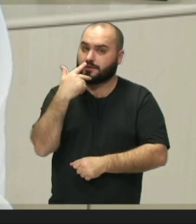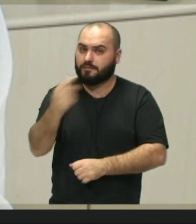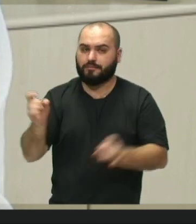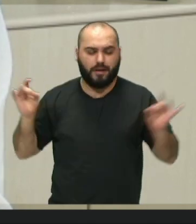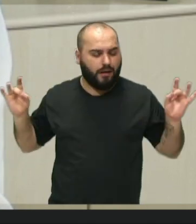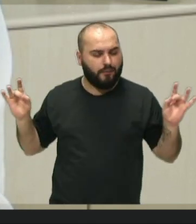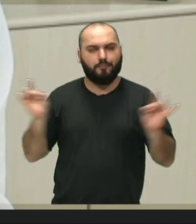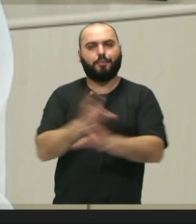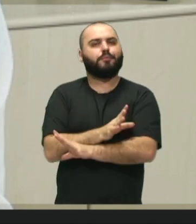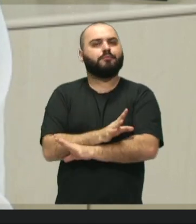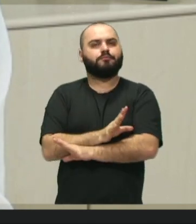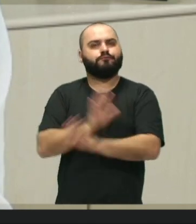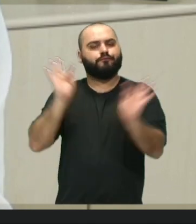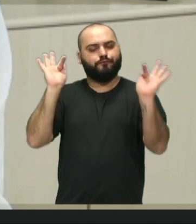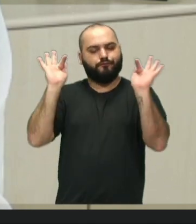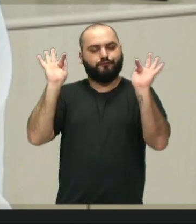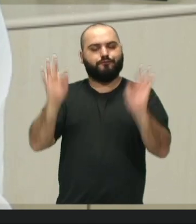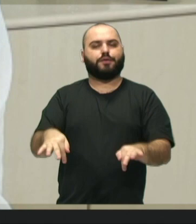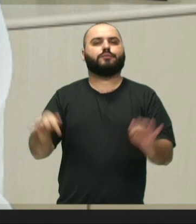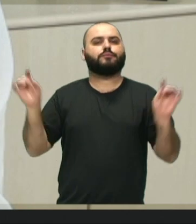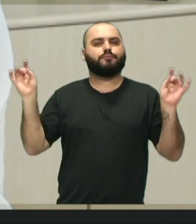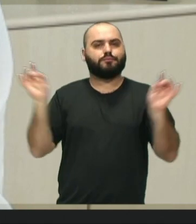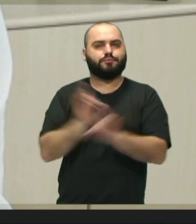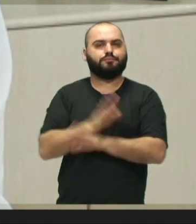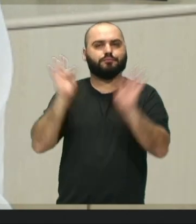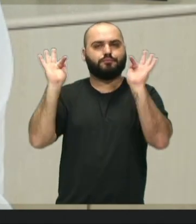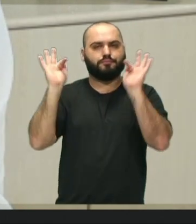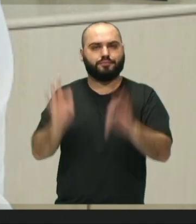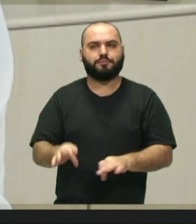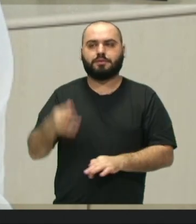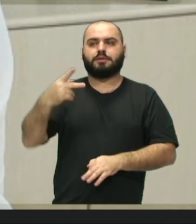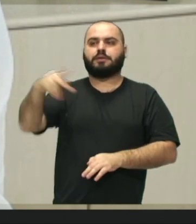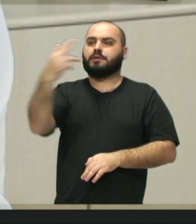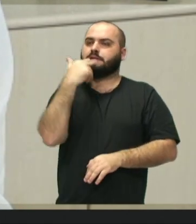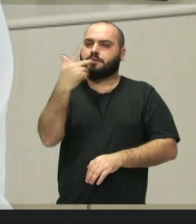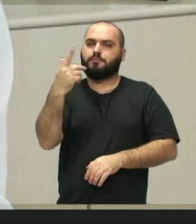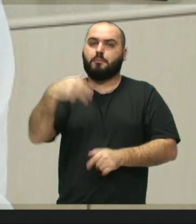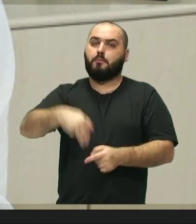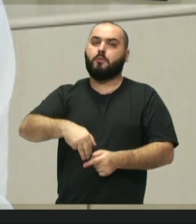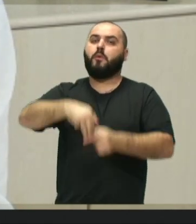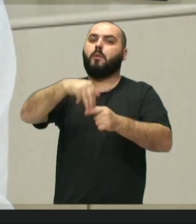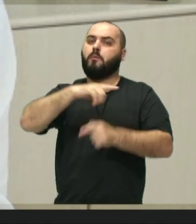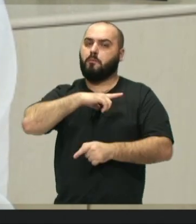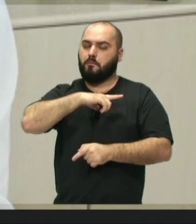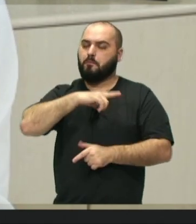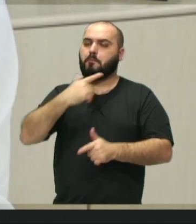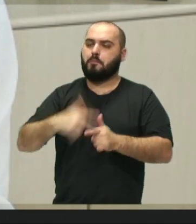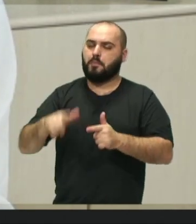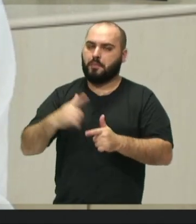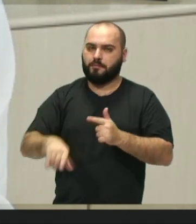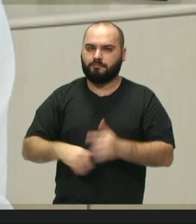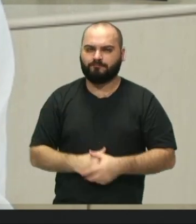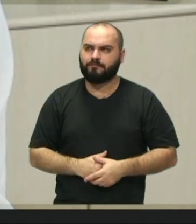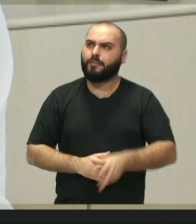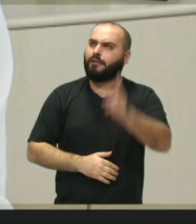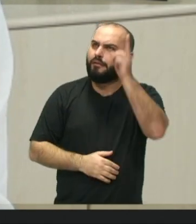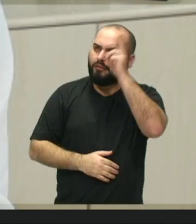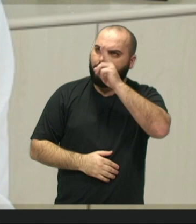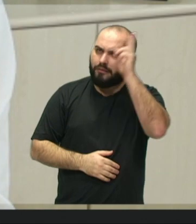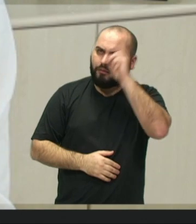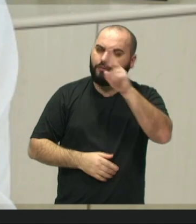todas, pôs fim a esse drama da salinidade que o município vivenciava. Me recordo até que, naquela